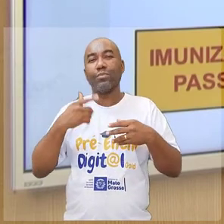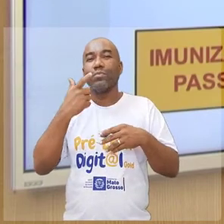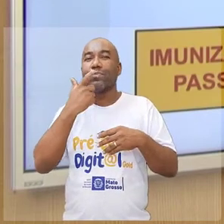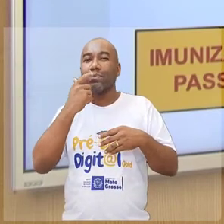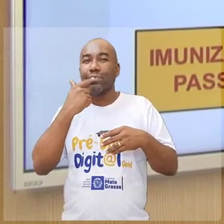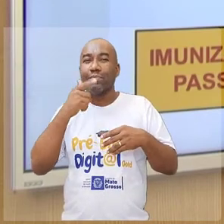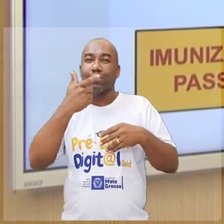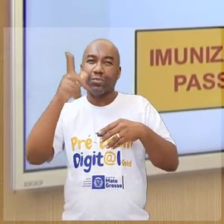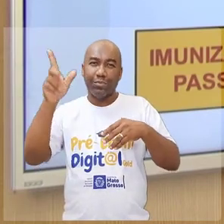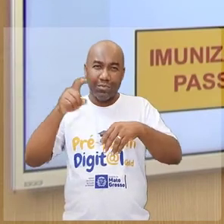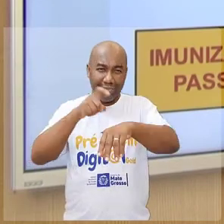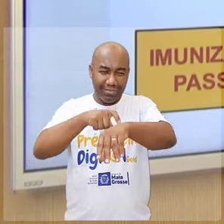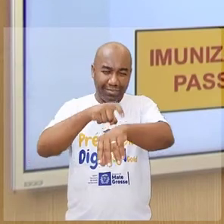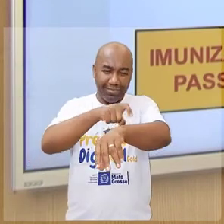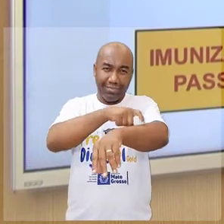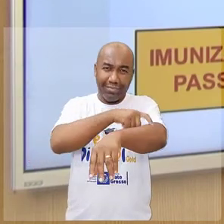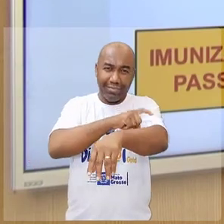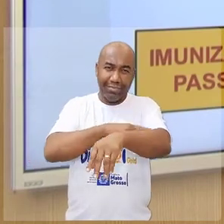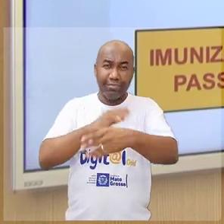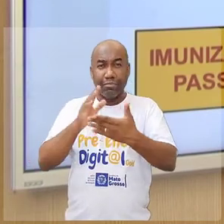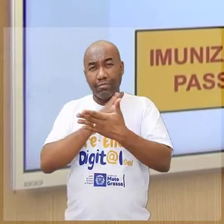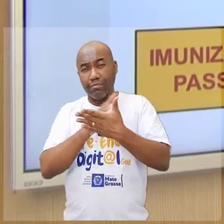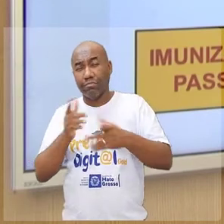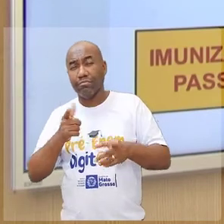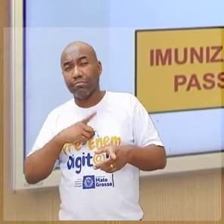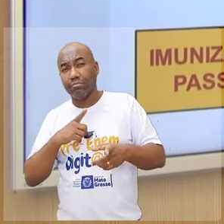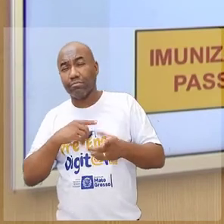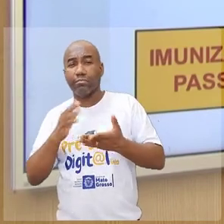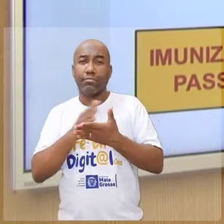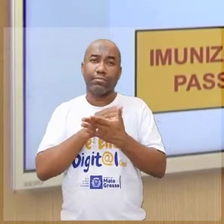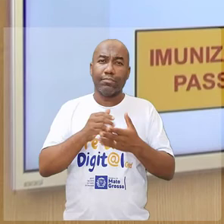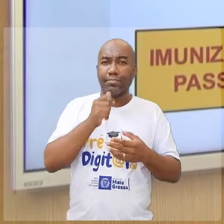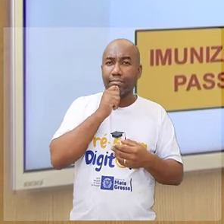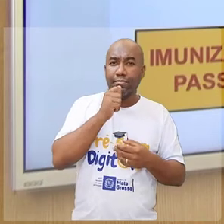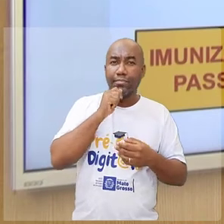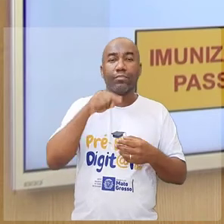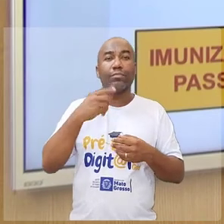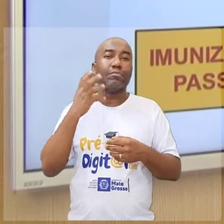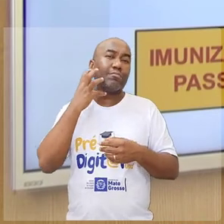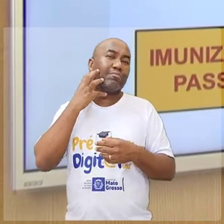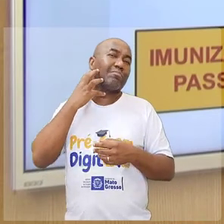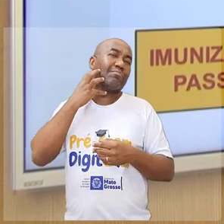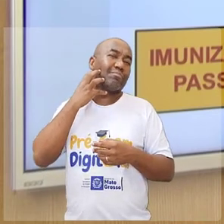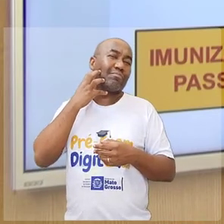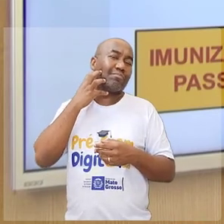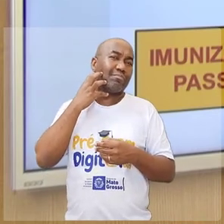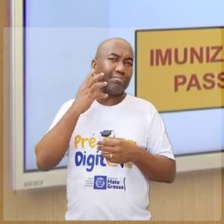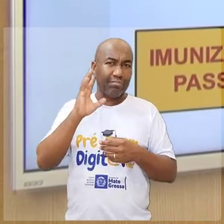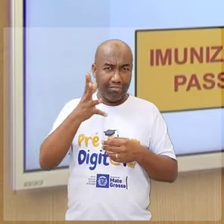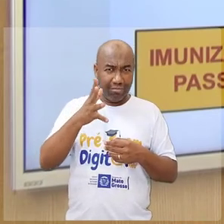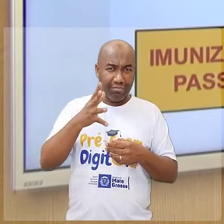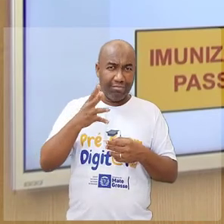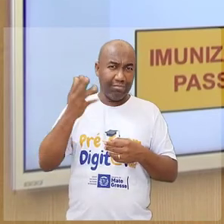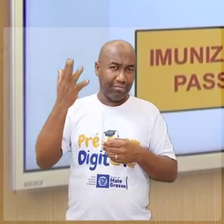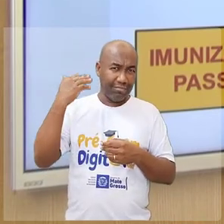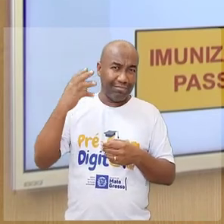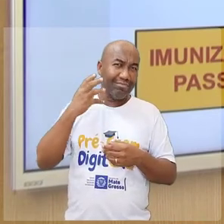vão dizer não, ainda bem. Você já teve caxumba? Alguns